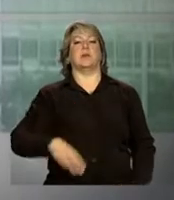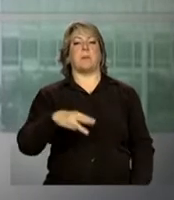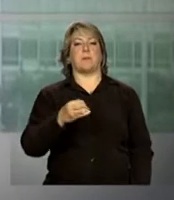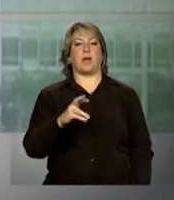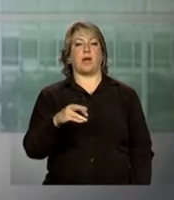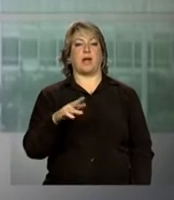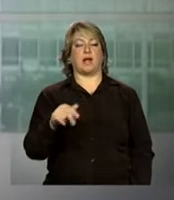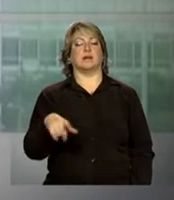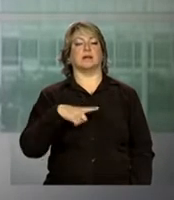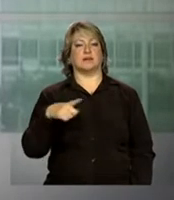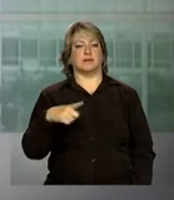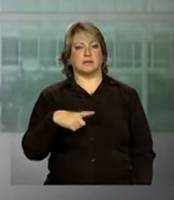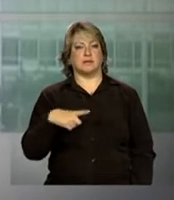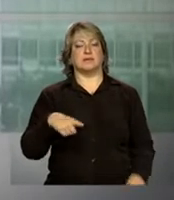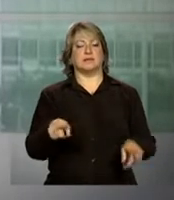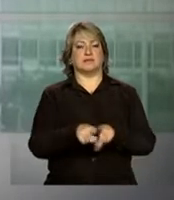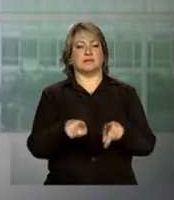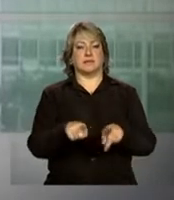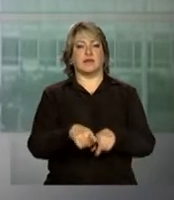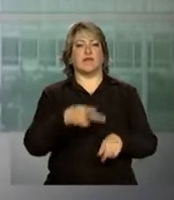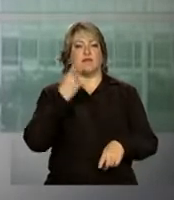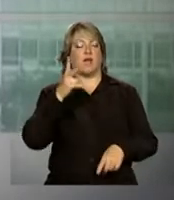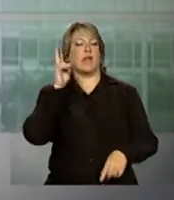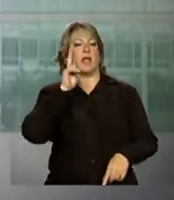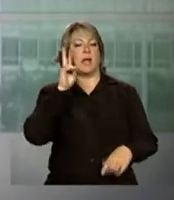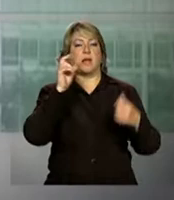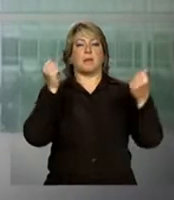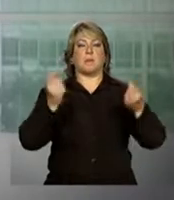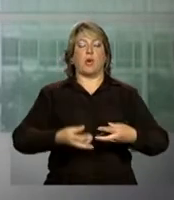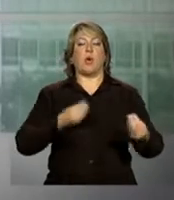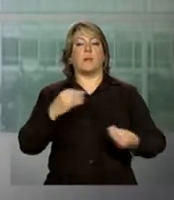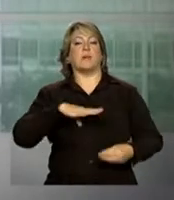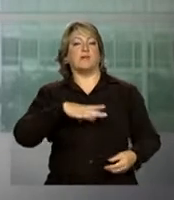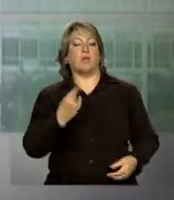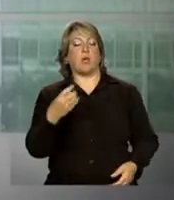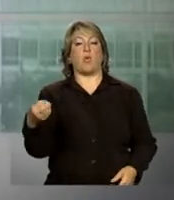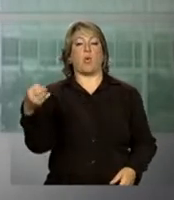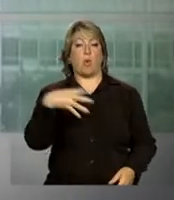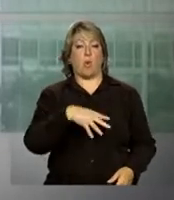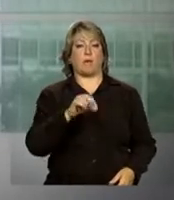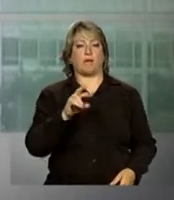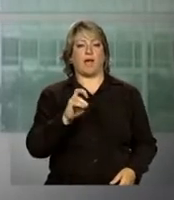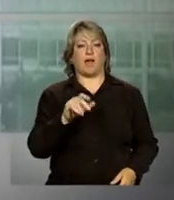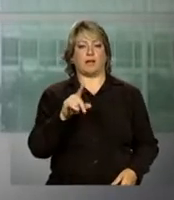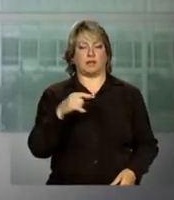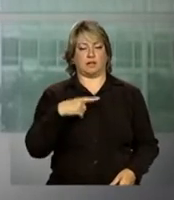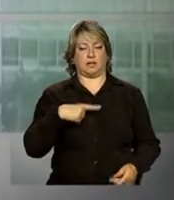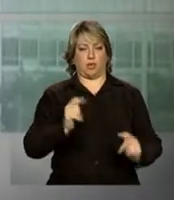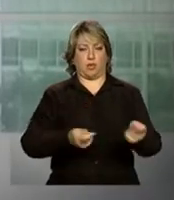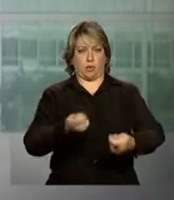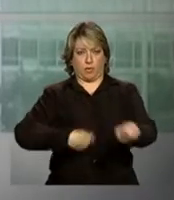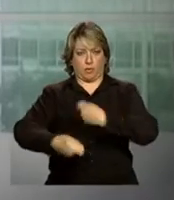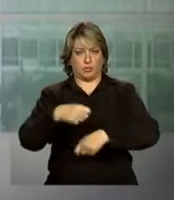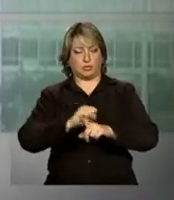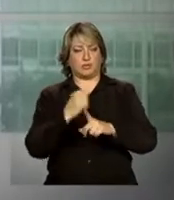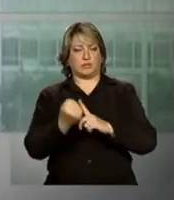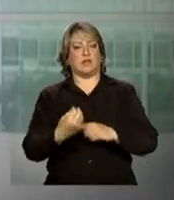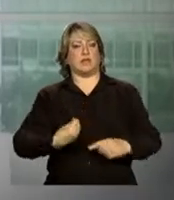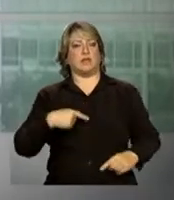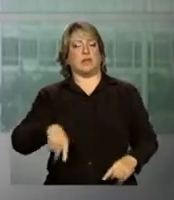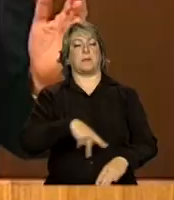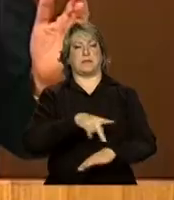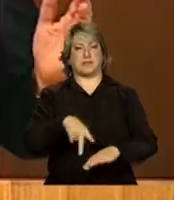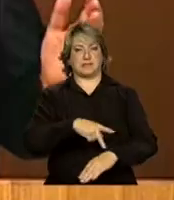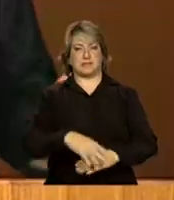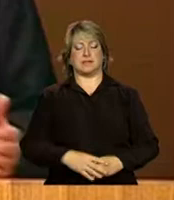Franco, da Secretaria de Assuntos Estratégicos, lembrou os desafios de uma nova realidade econômica e social vivida pelo